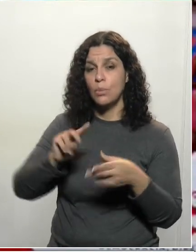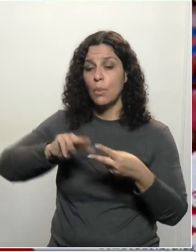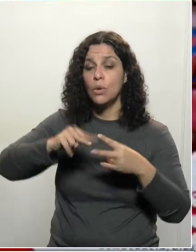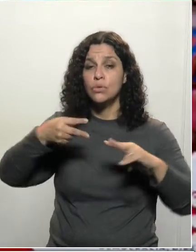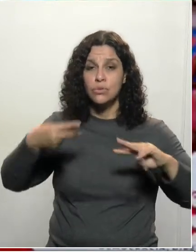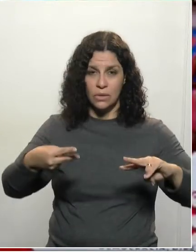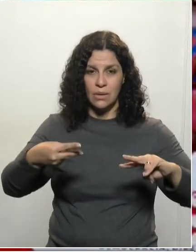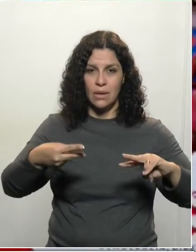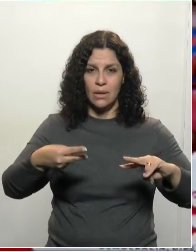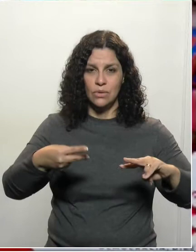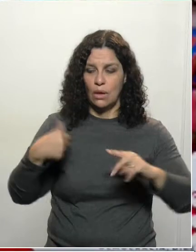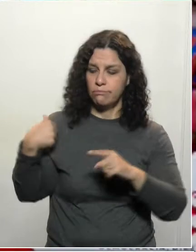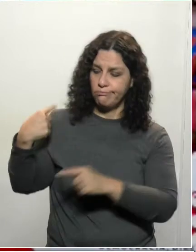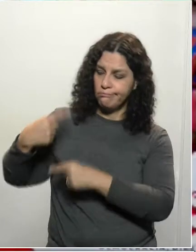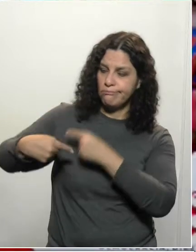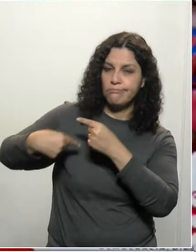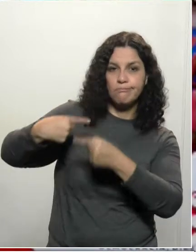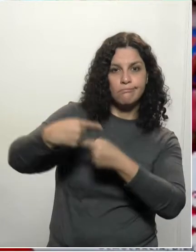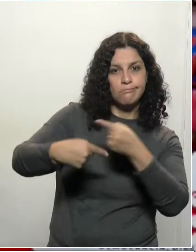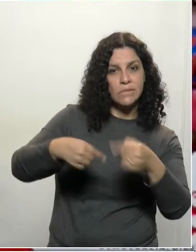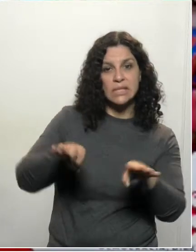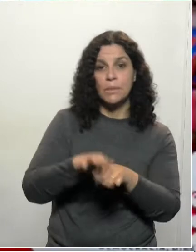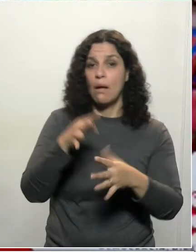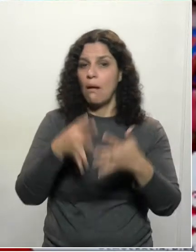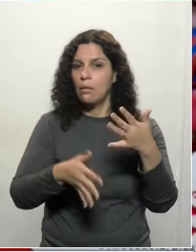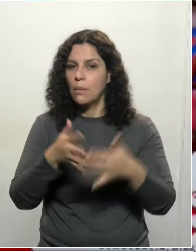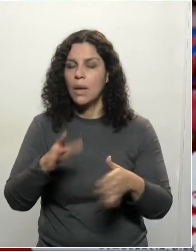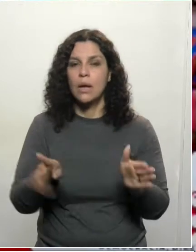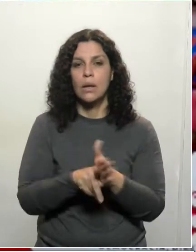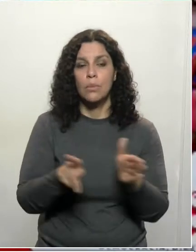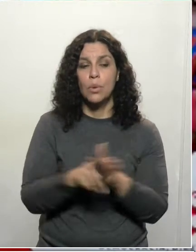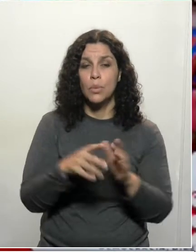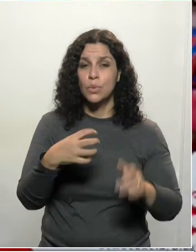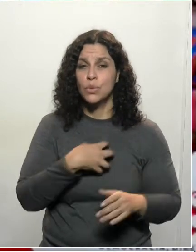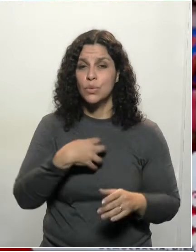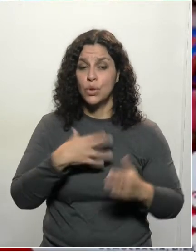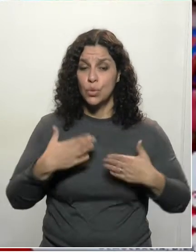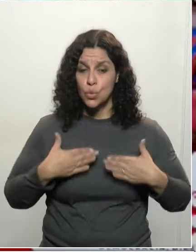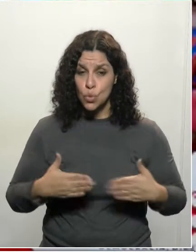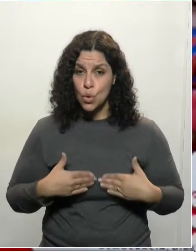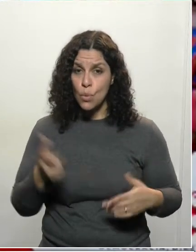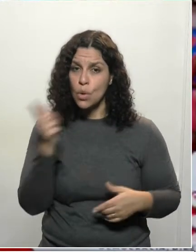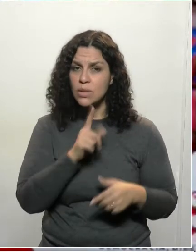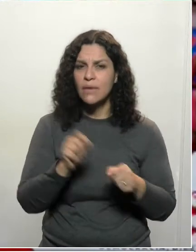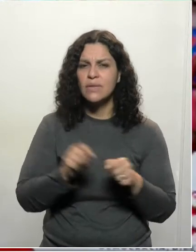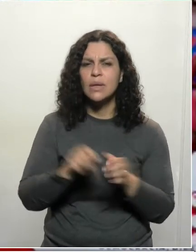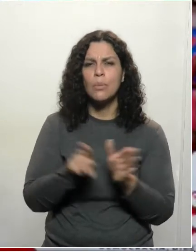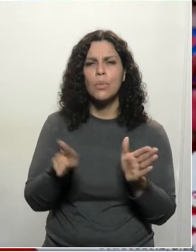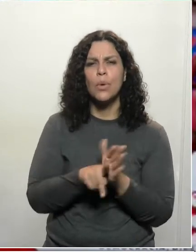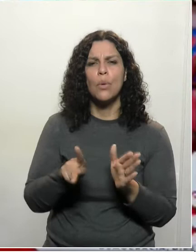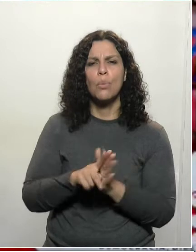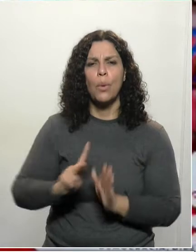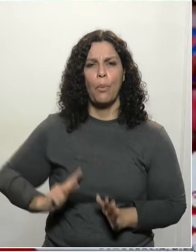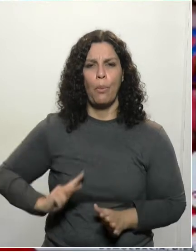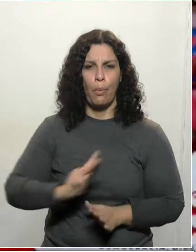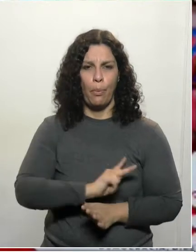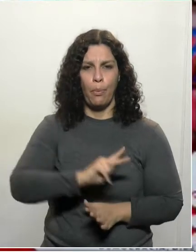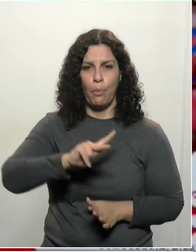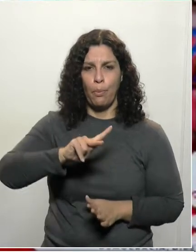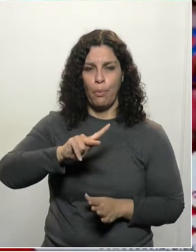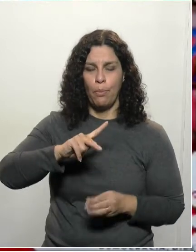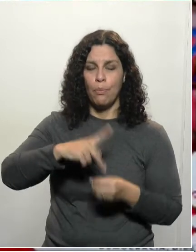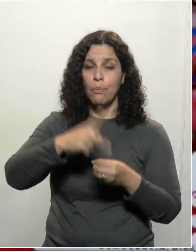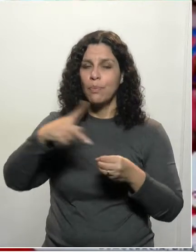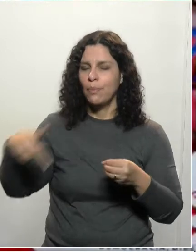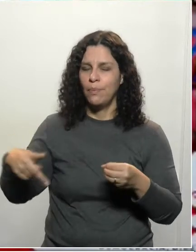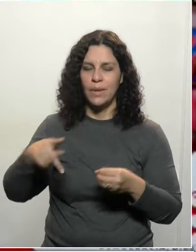genética, né, hereditária, e ela interfere diretamente na capacidade do corpo de produzir uma proteína, que a gente chama essa